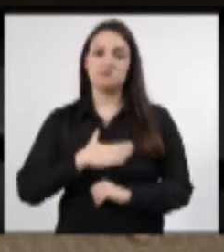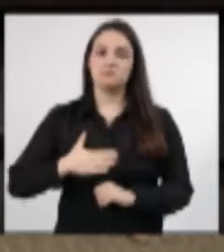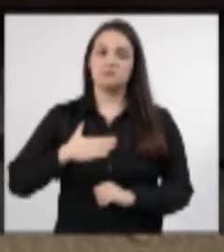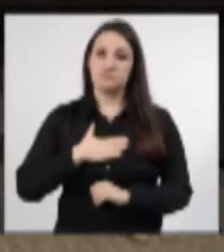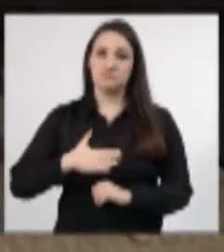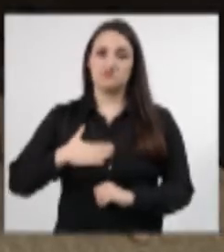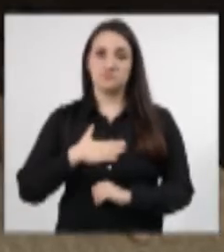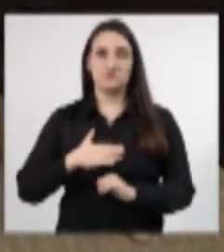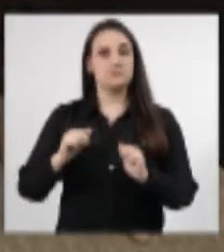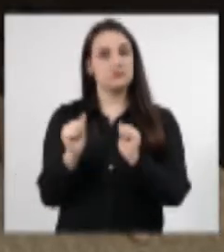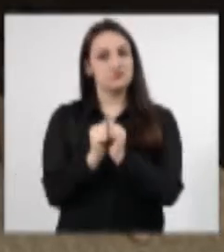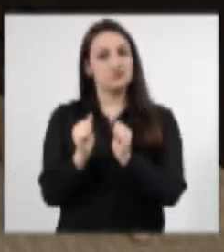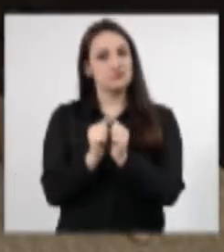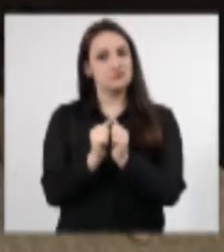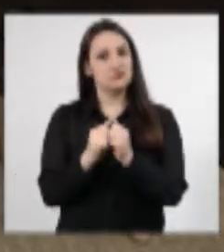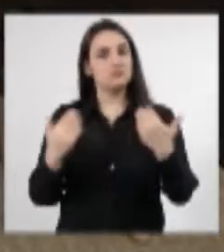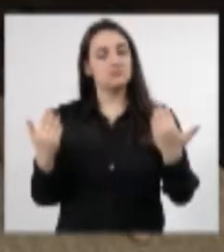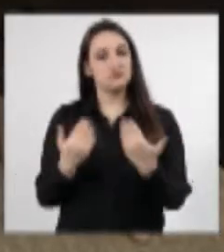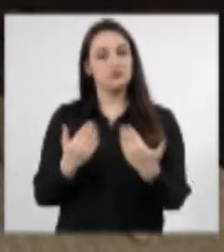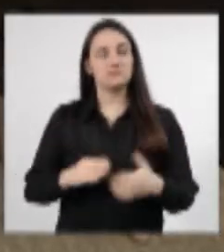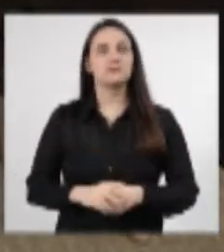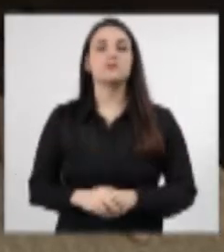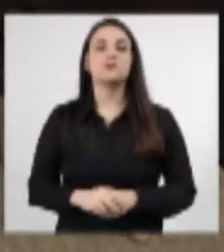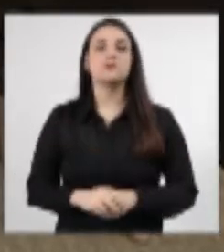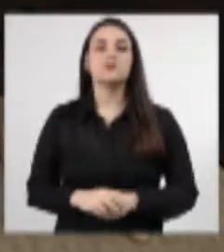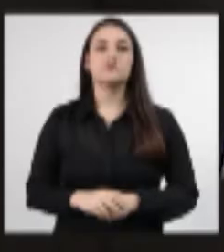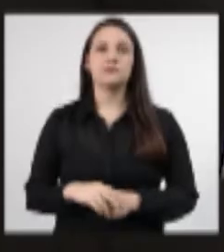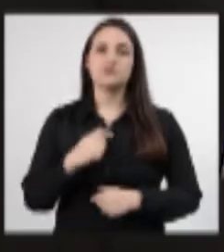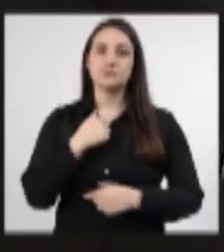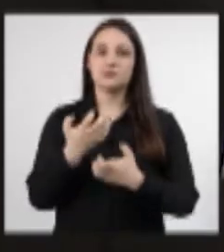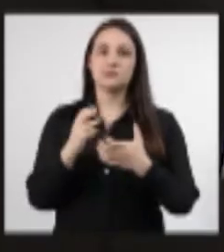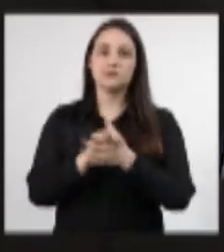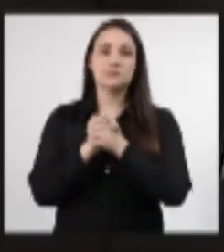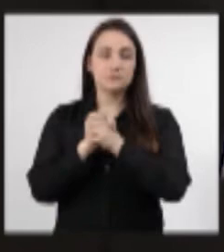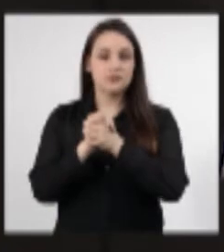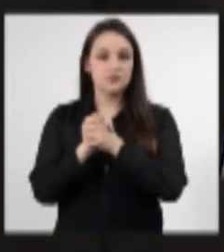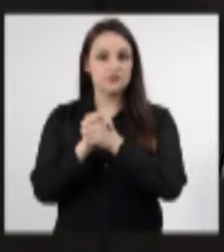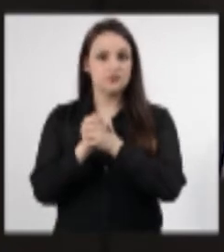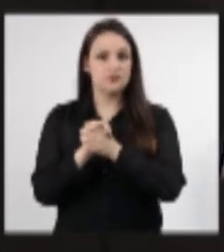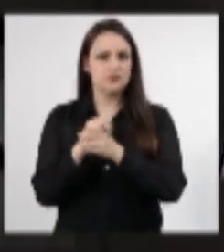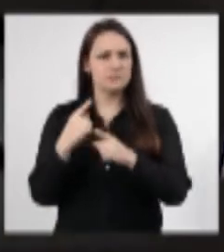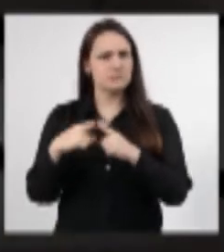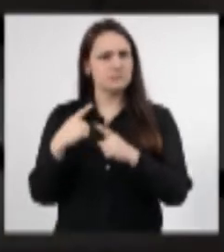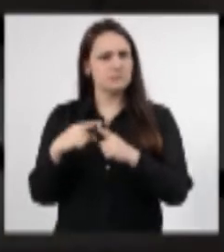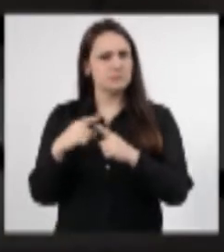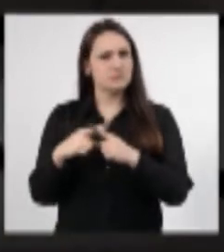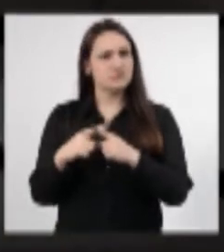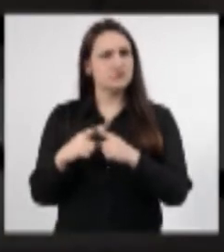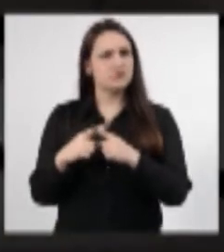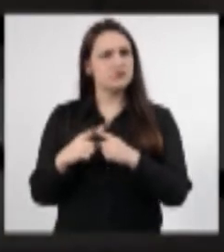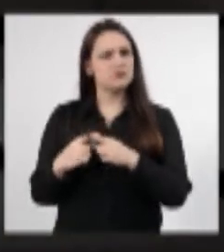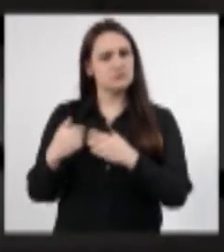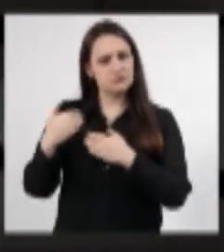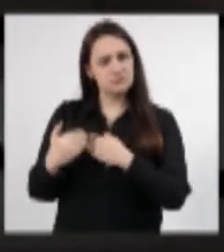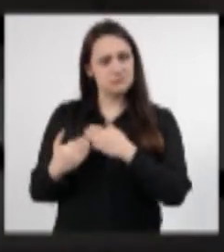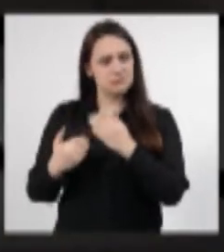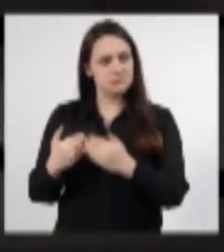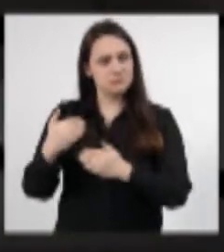uma vez aqui desse programa. E já parabenizando-a, porque a gente sabe que cada vez mais o